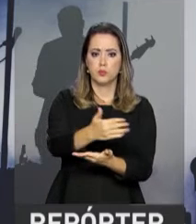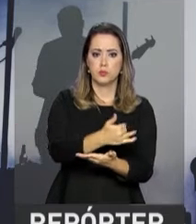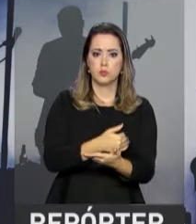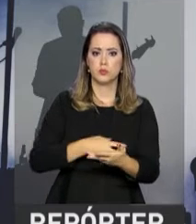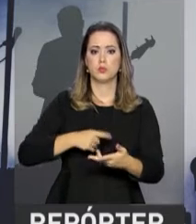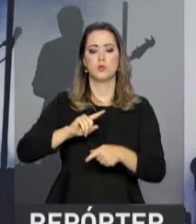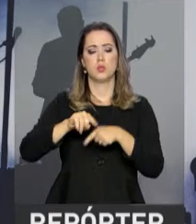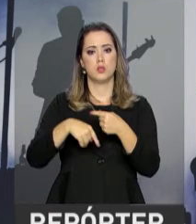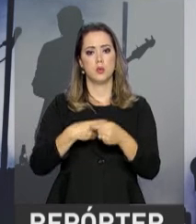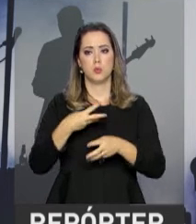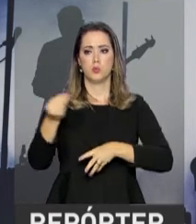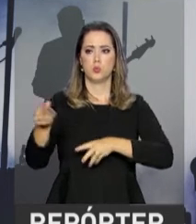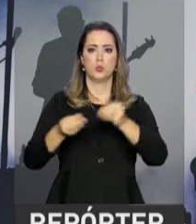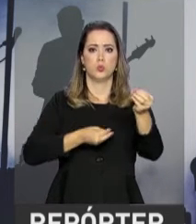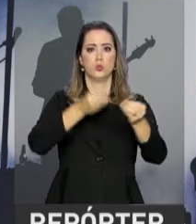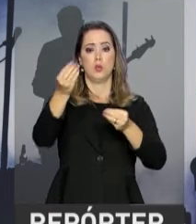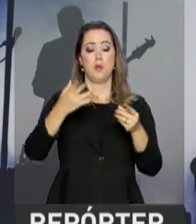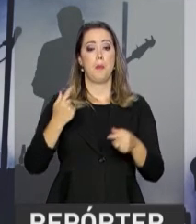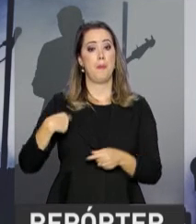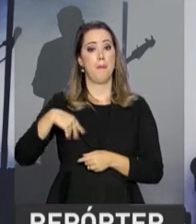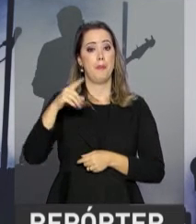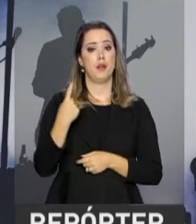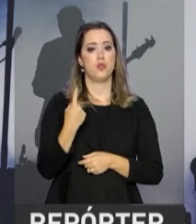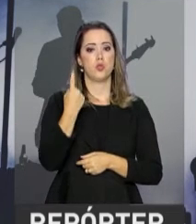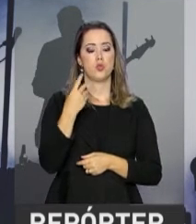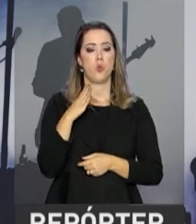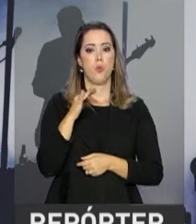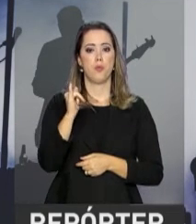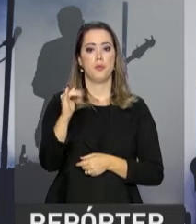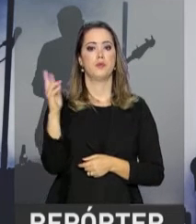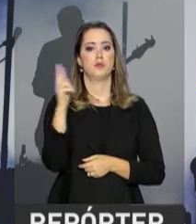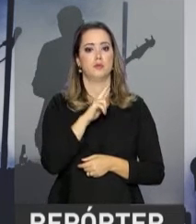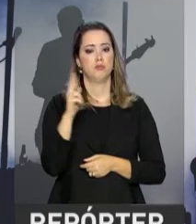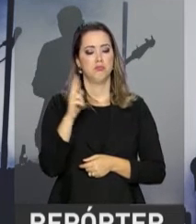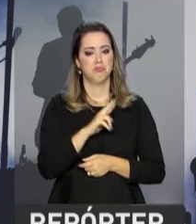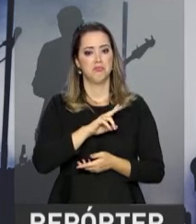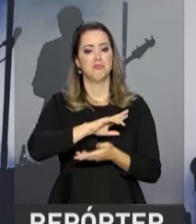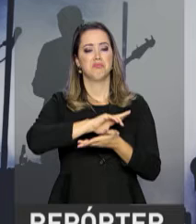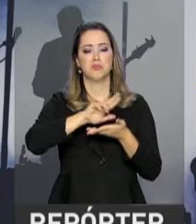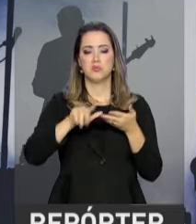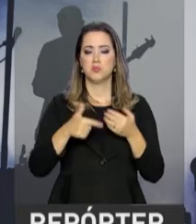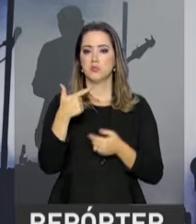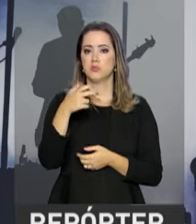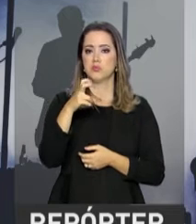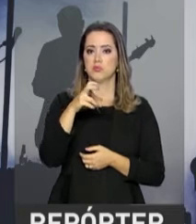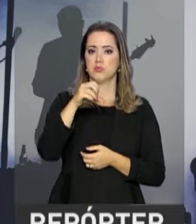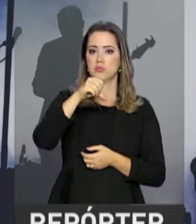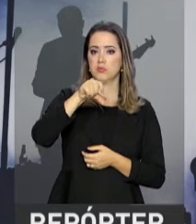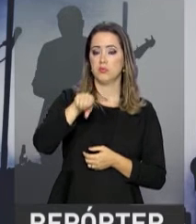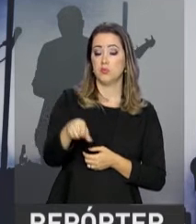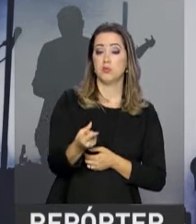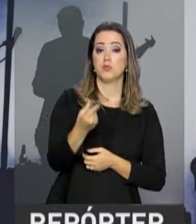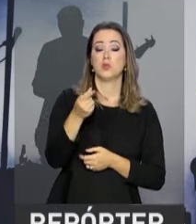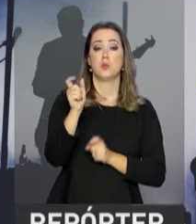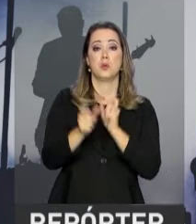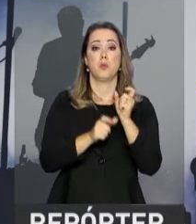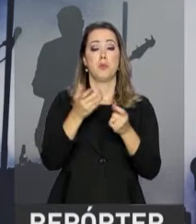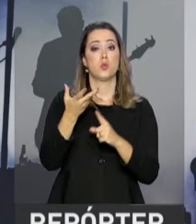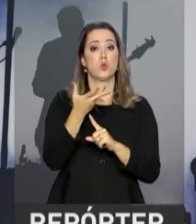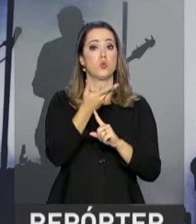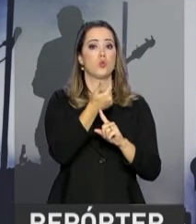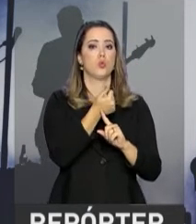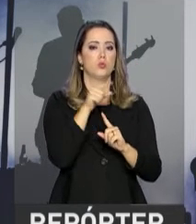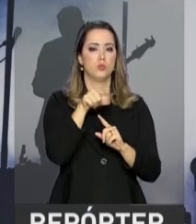autorais foram mais de 1 bilhão de reais repassados a 259 mil artistas